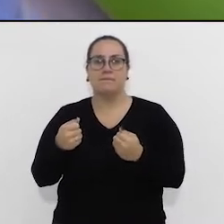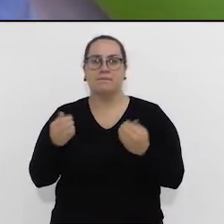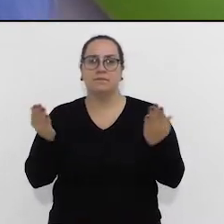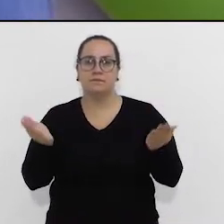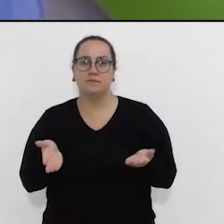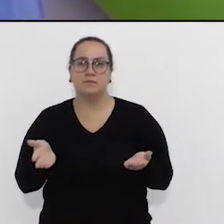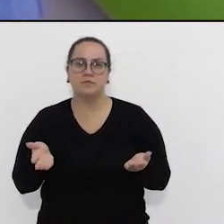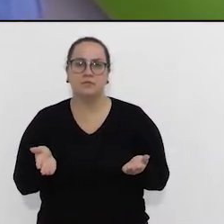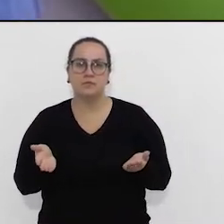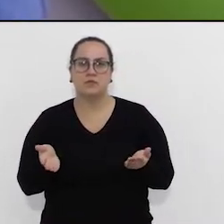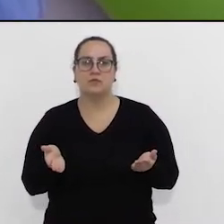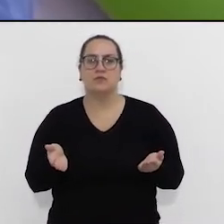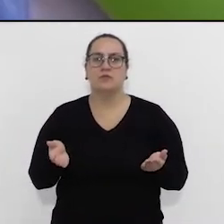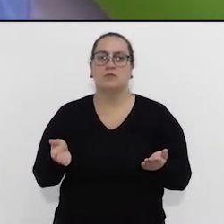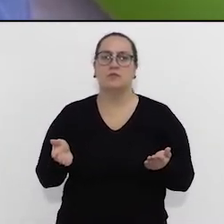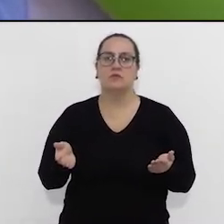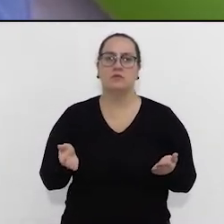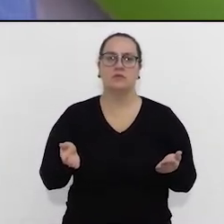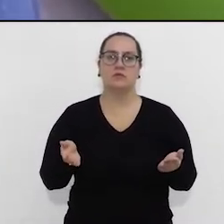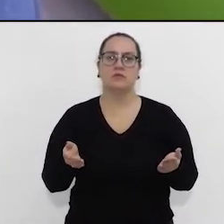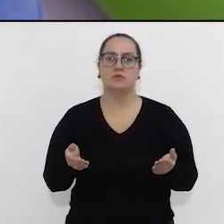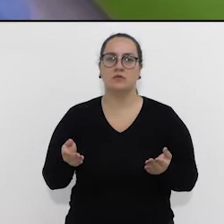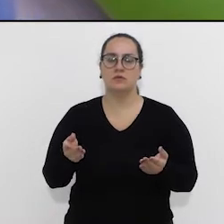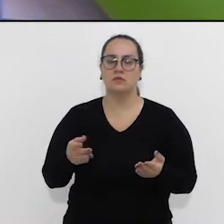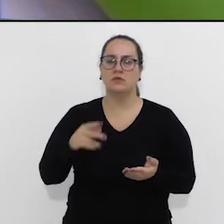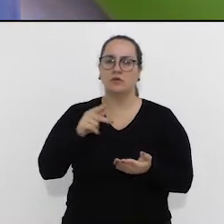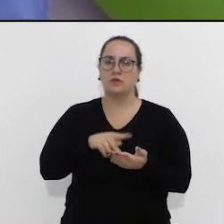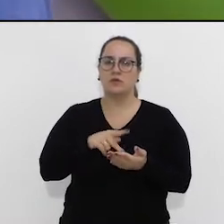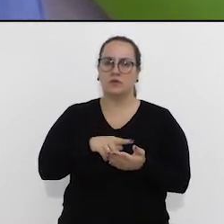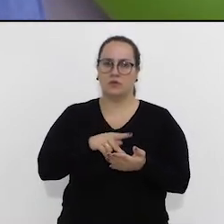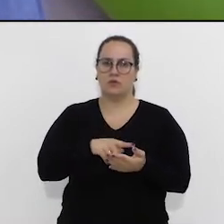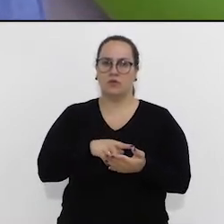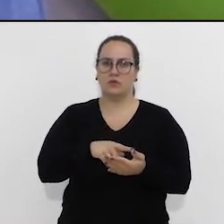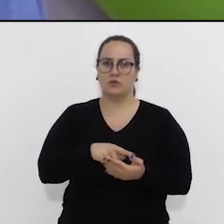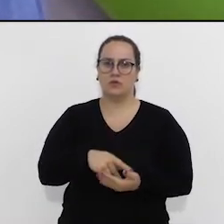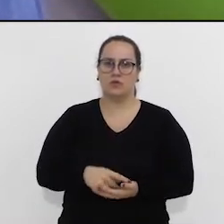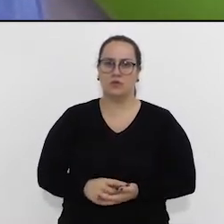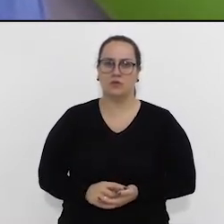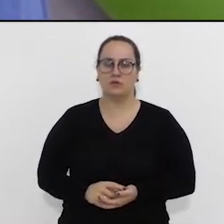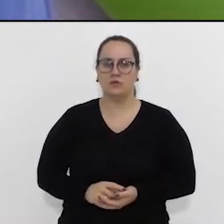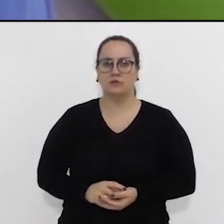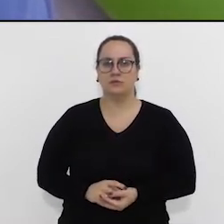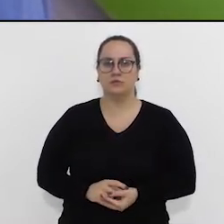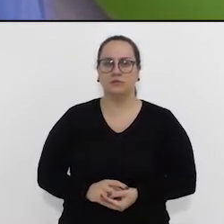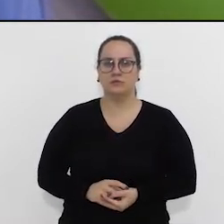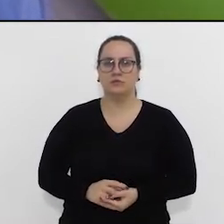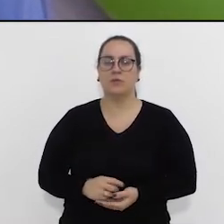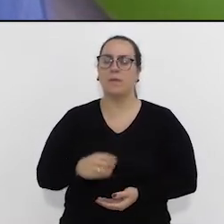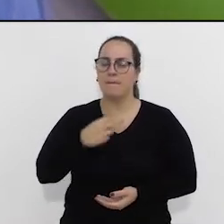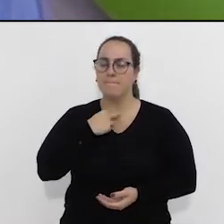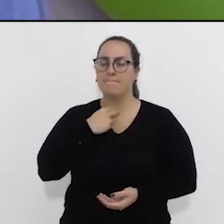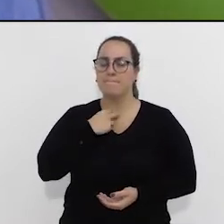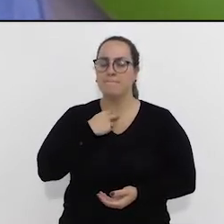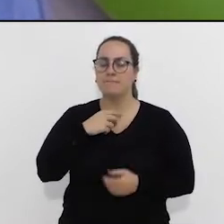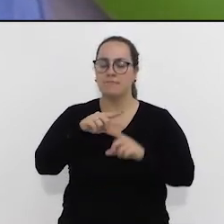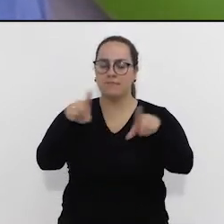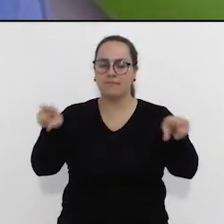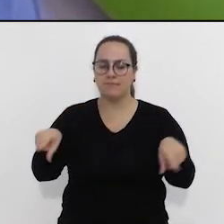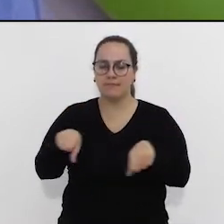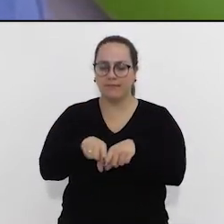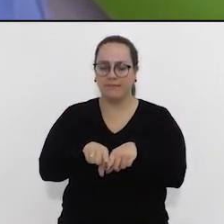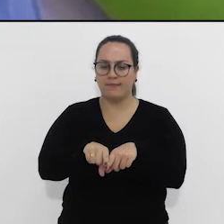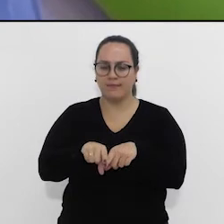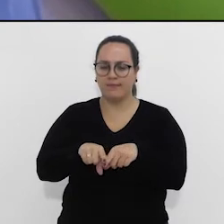Hoje realmente ocupem se for possível o nosso Distrito Industrial Se não for possível nesse Distrito